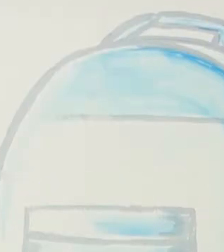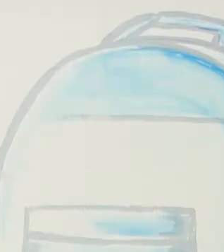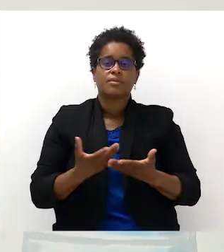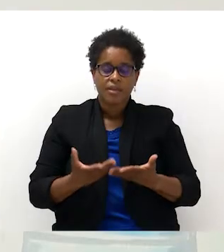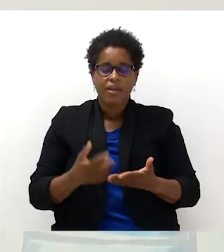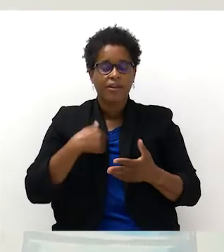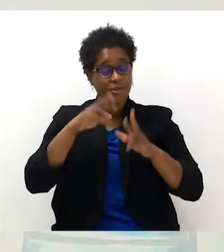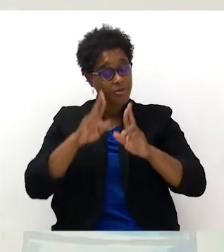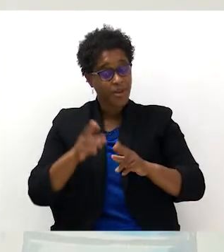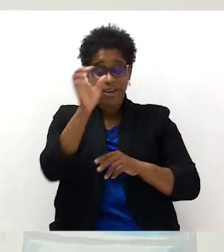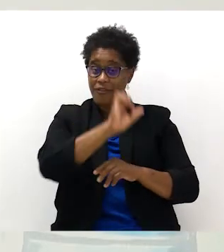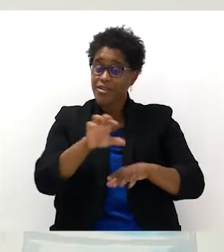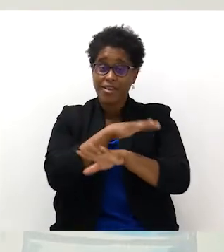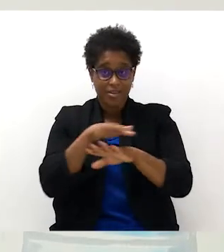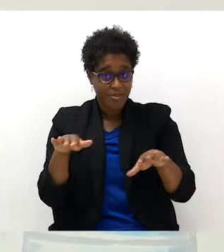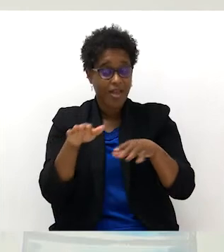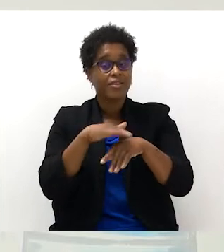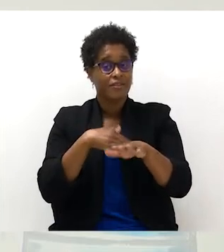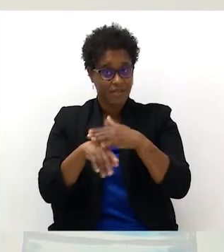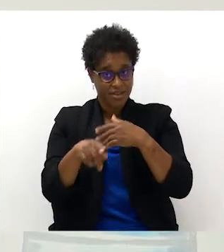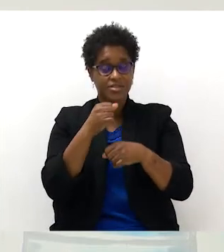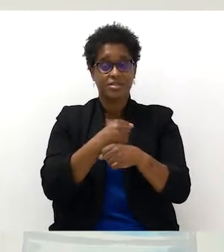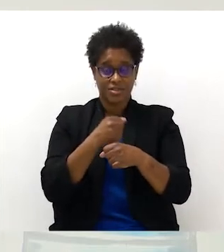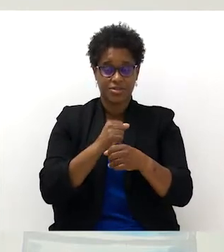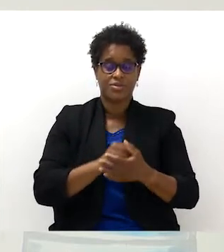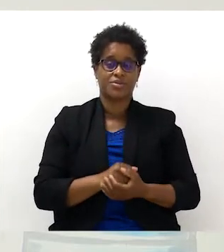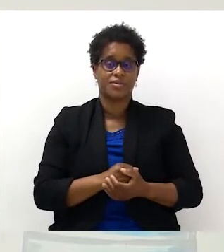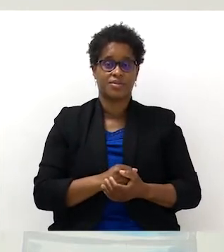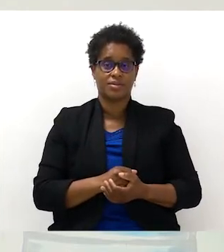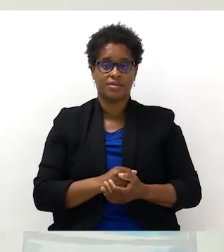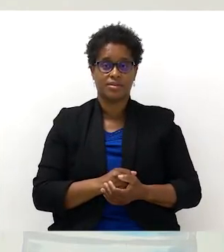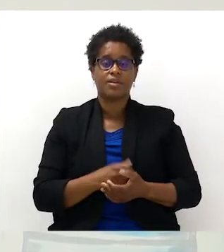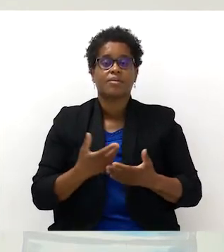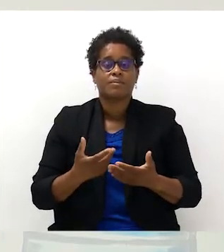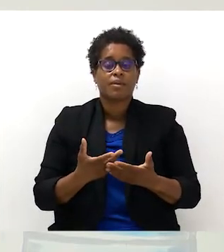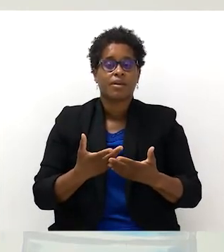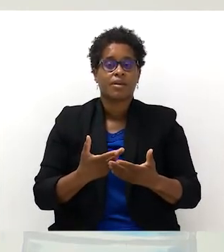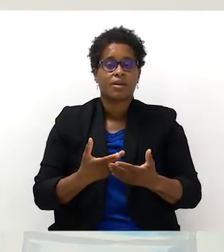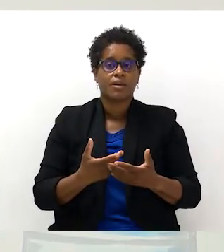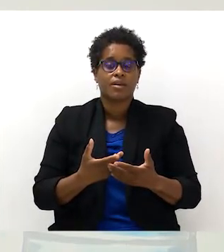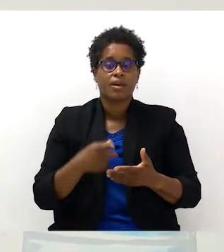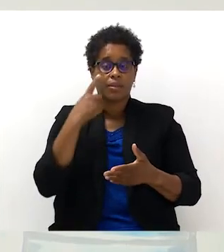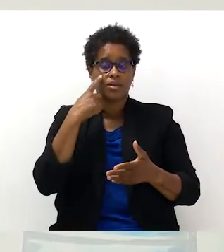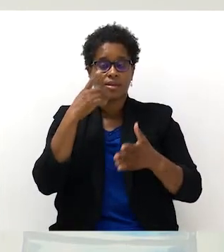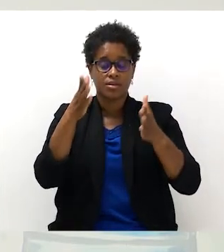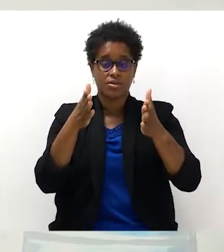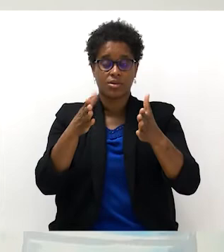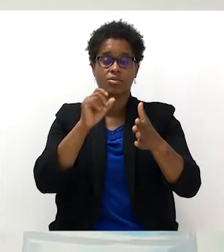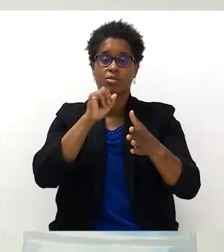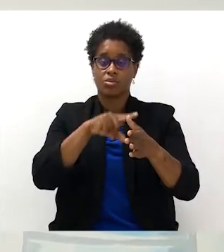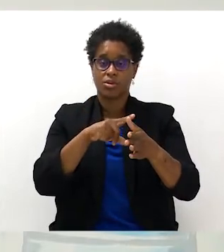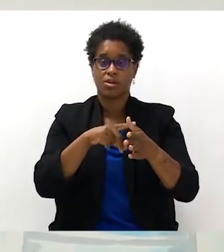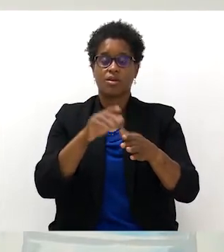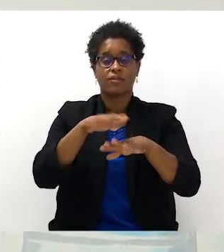Espero que vocês já tenham terminado de fazer o exercício. Bem, agora prestem atenção para